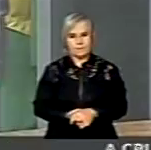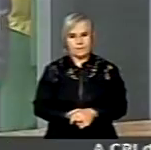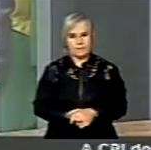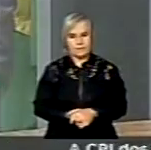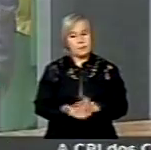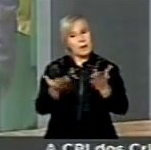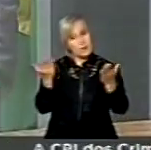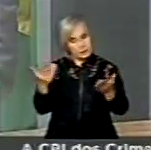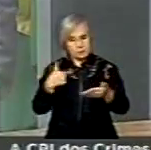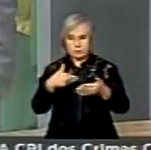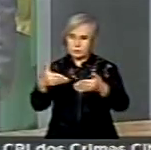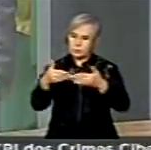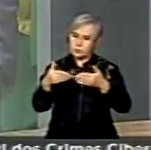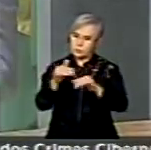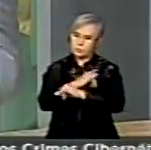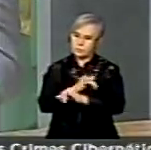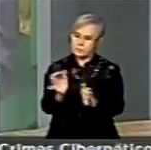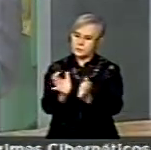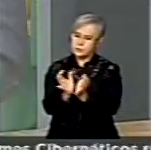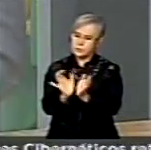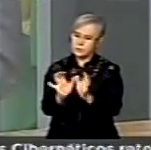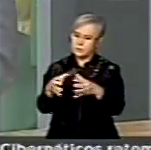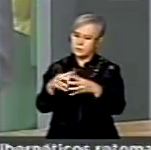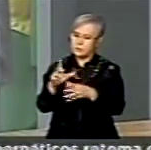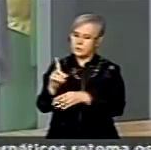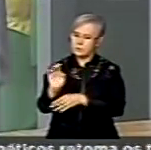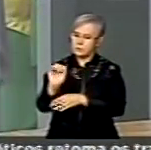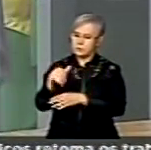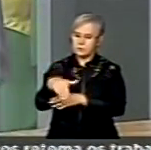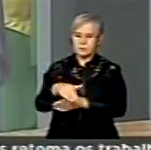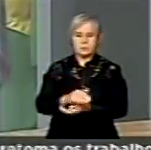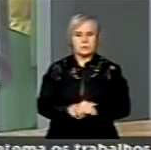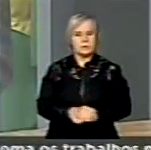É esse o encaminhamento dos democratas a favor do